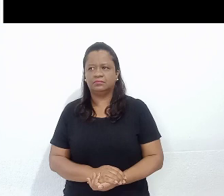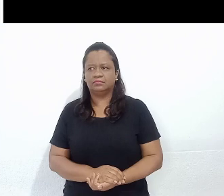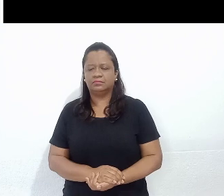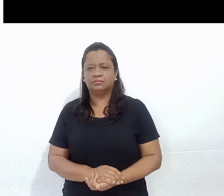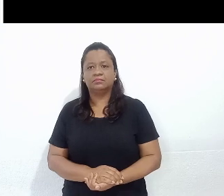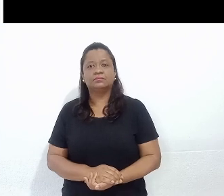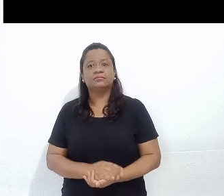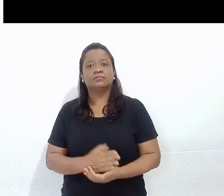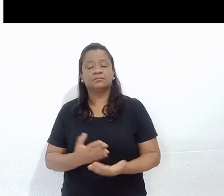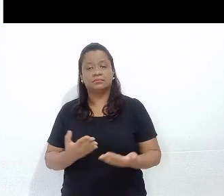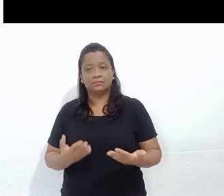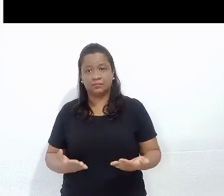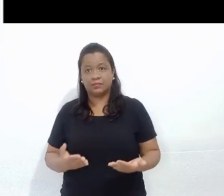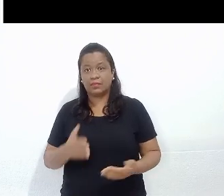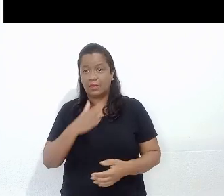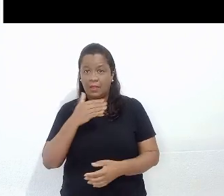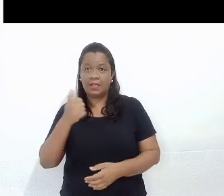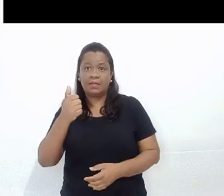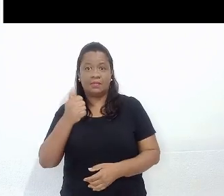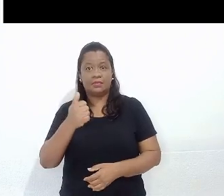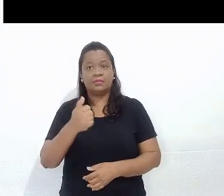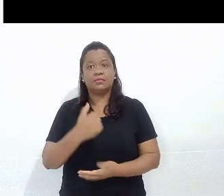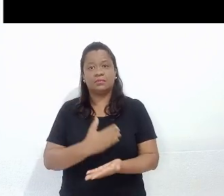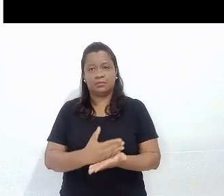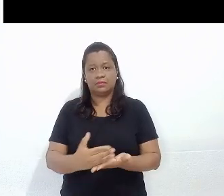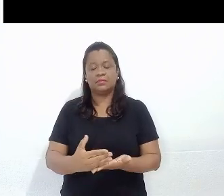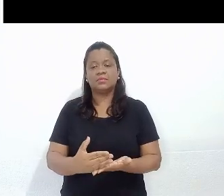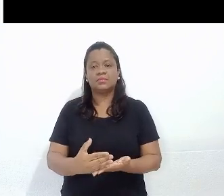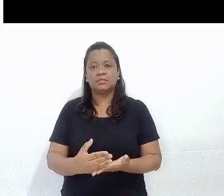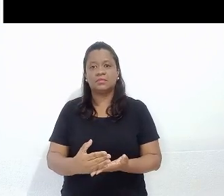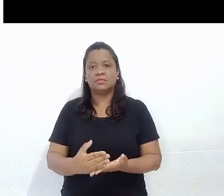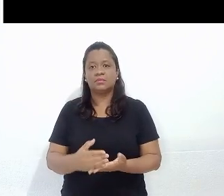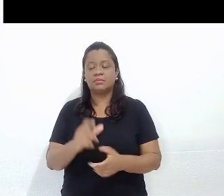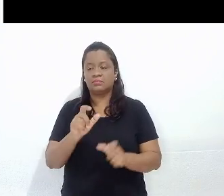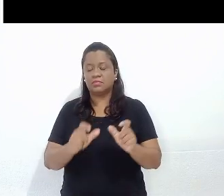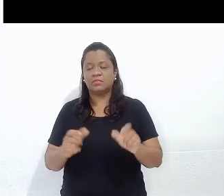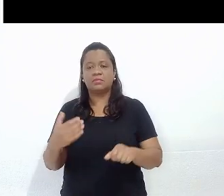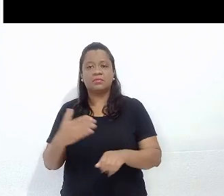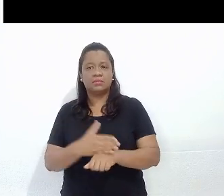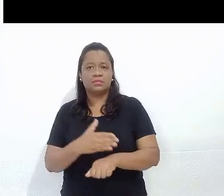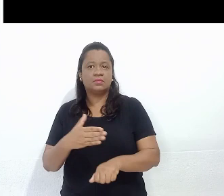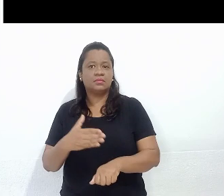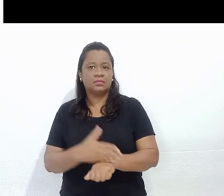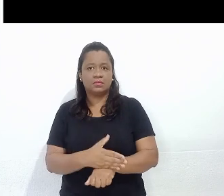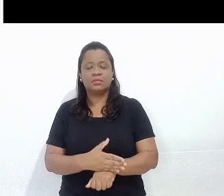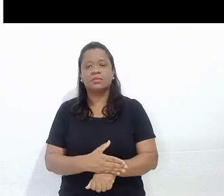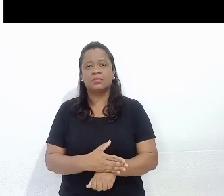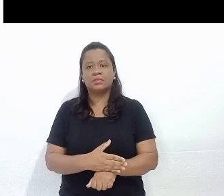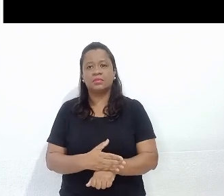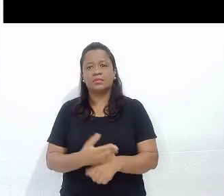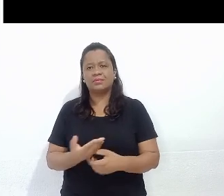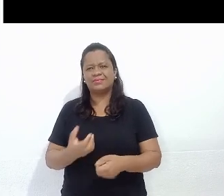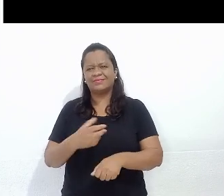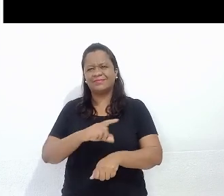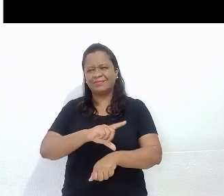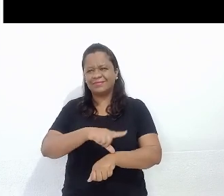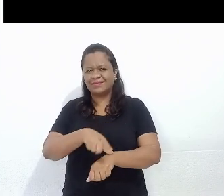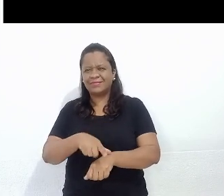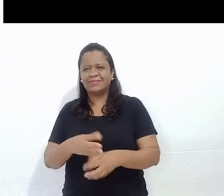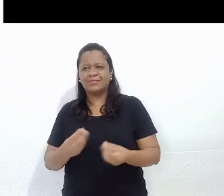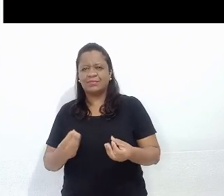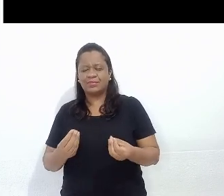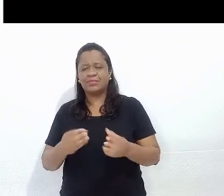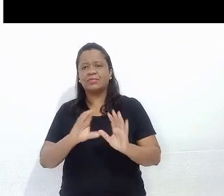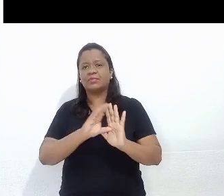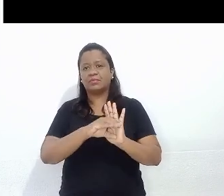Bom, gente, melhor a gente começar, né? O pessoal for entrando aí, senão a gente atrasa muito a nossa aula e nosso